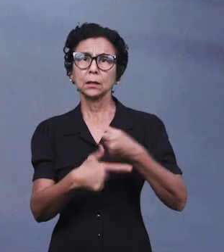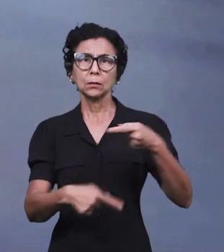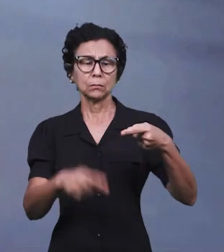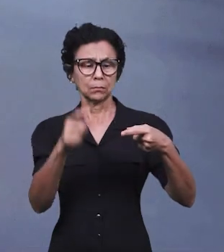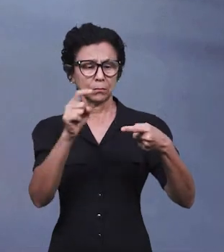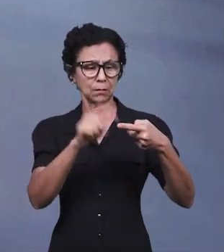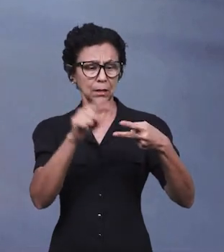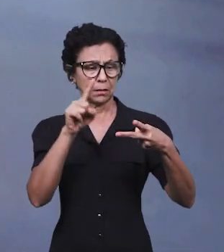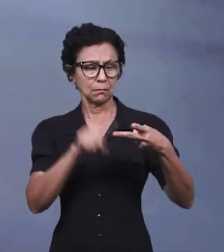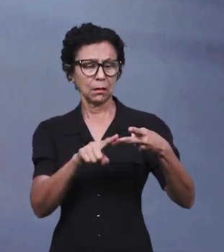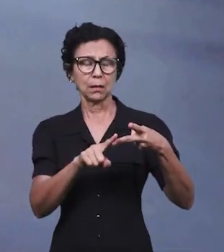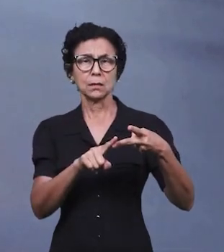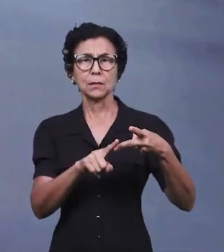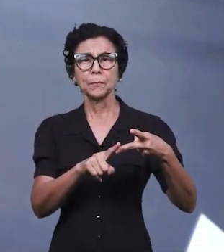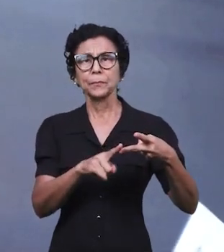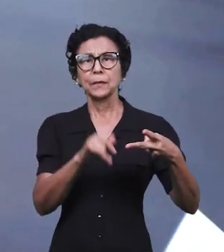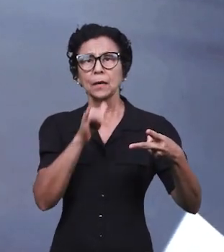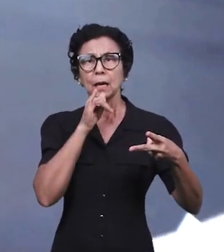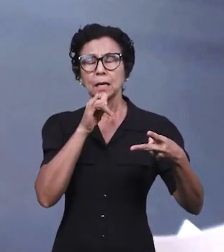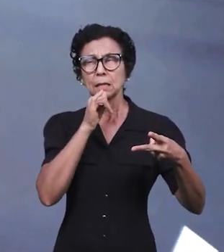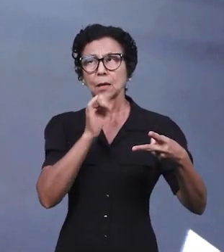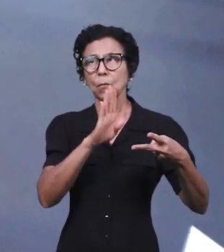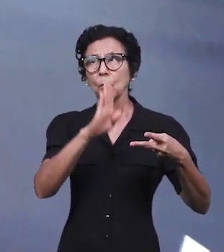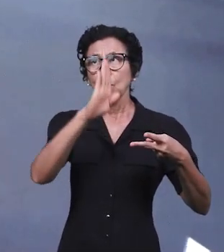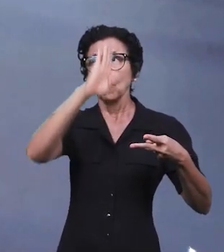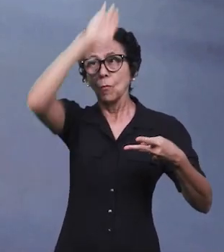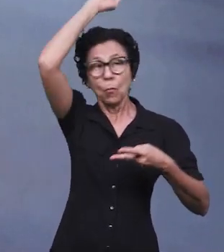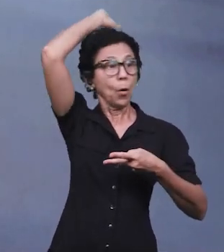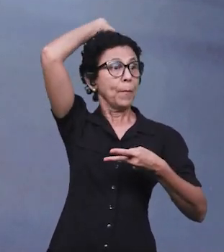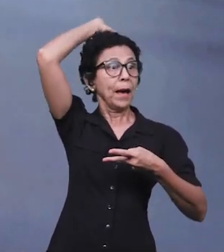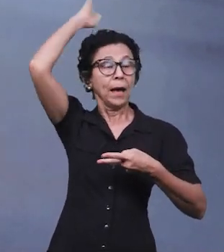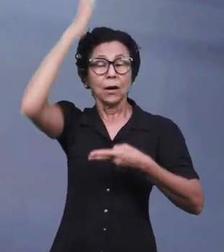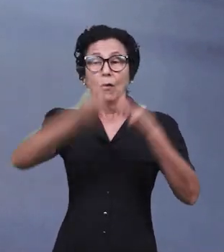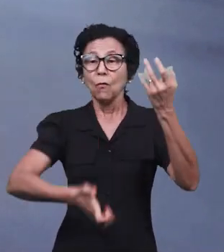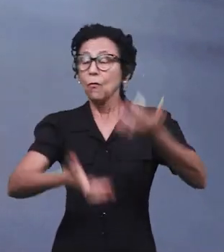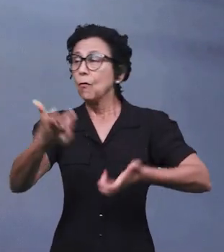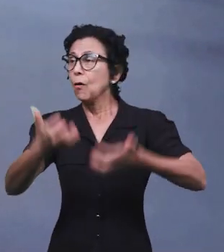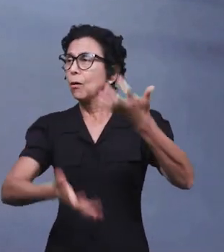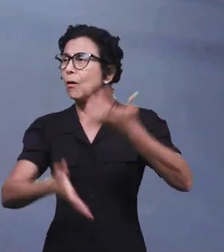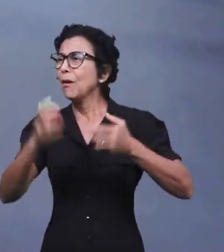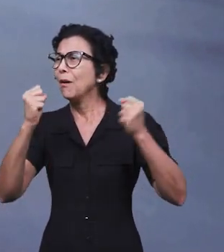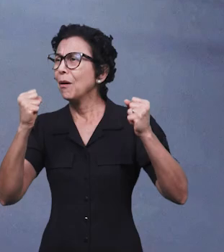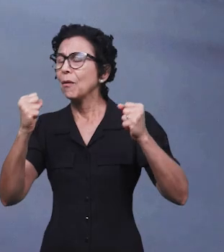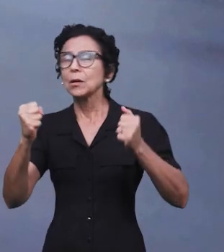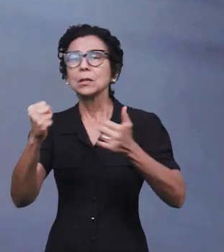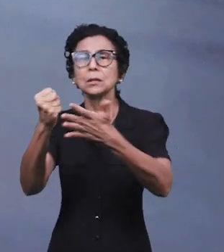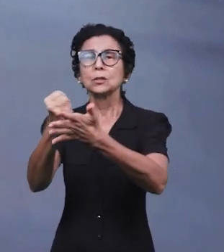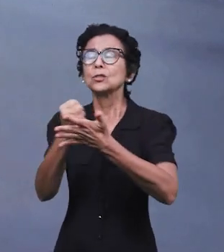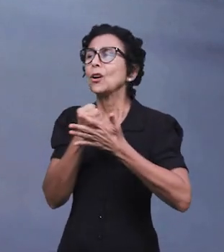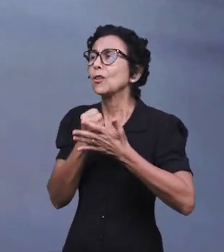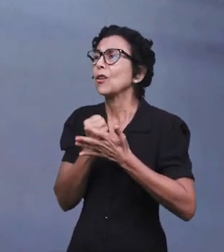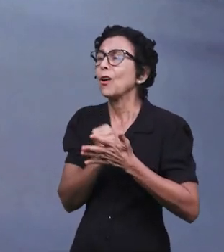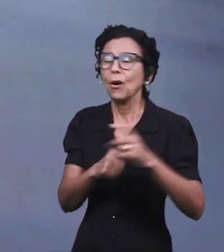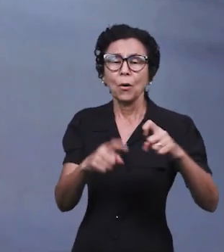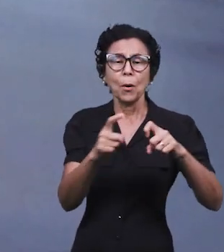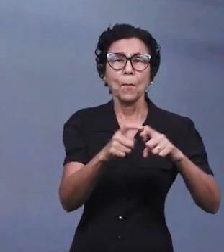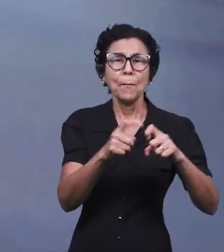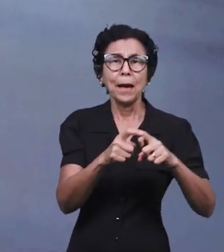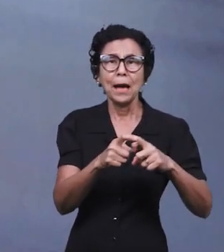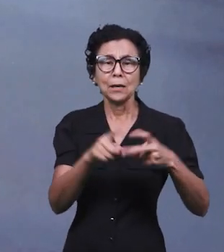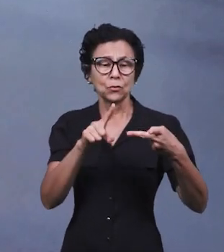atua assim, tá pegando fogo, vou chamar o bombeiro. Estou precisando de um socorro médico, eu chamo o SAMU. Na